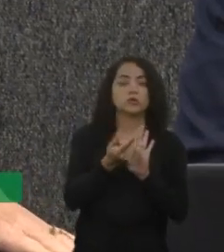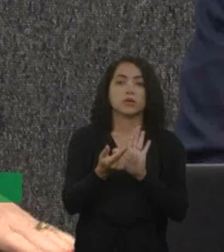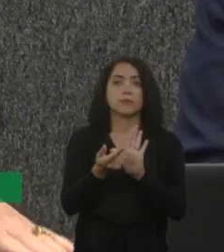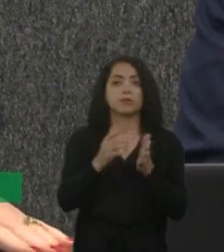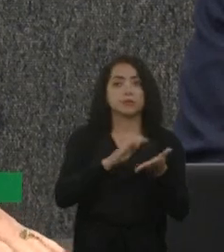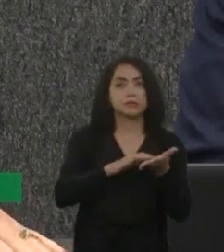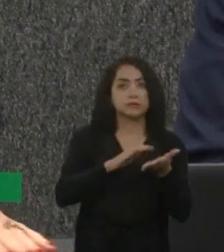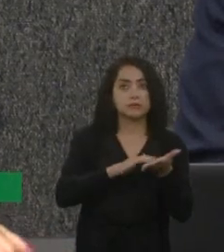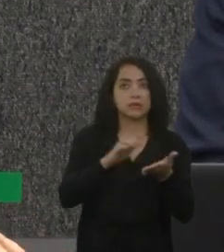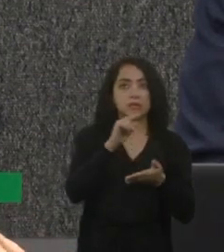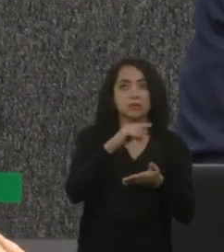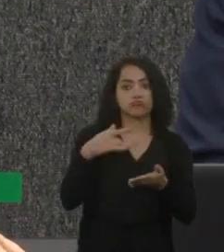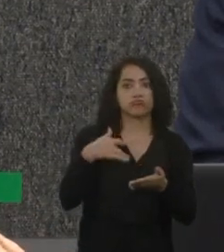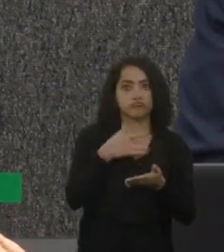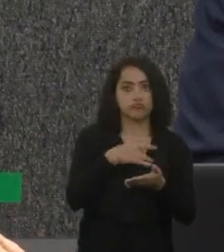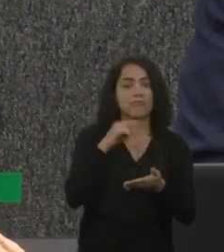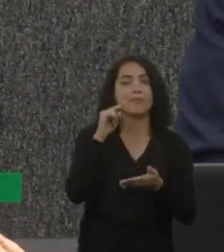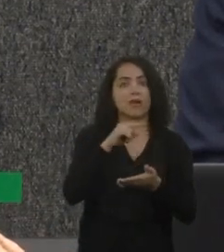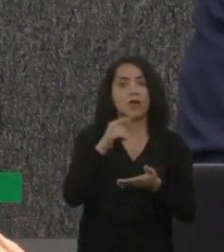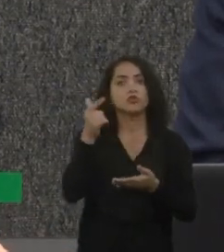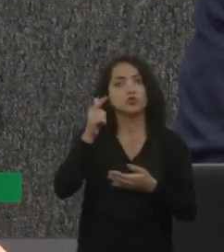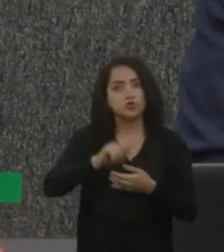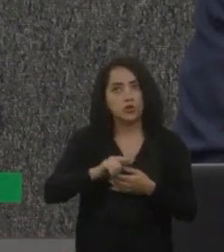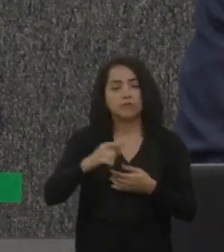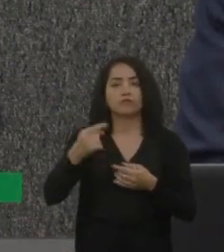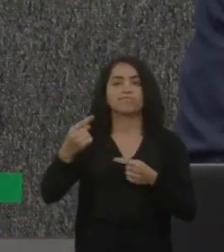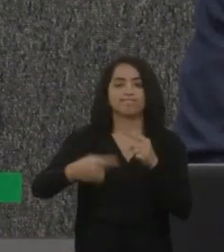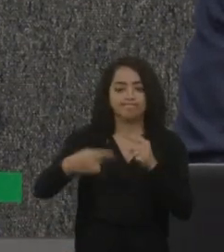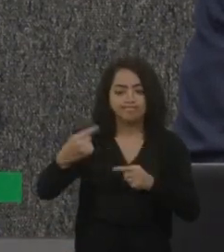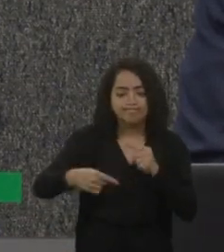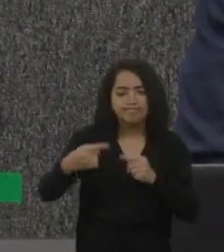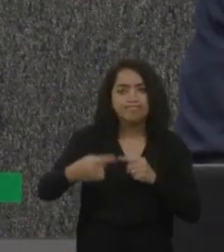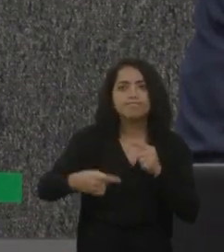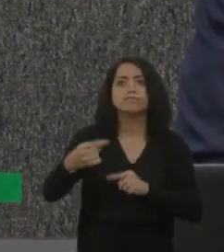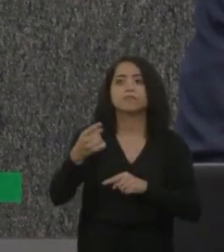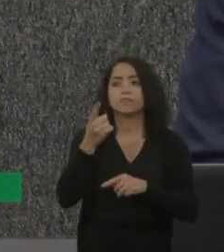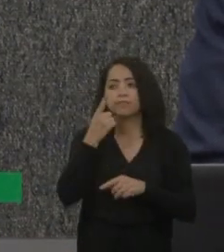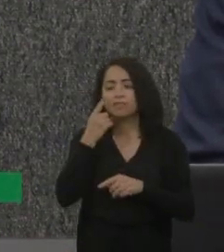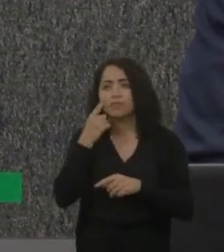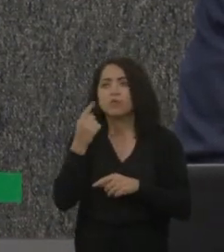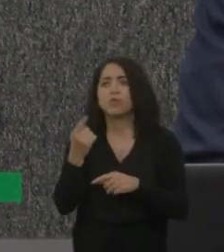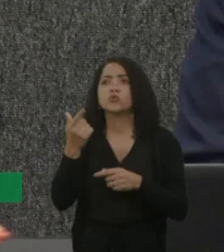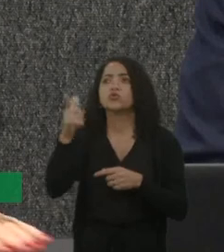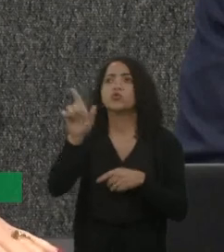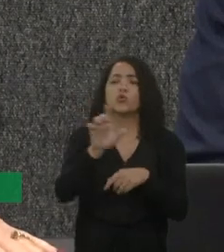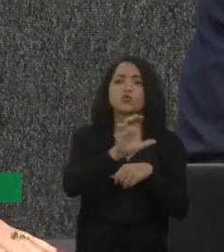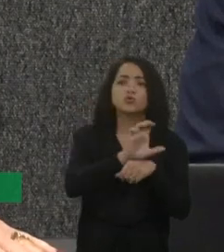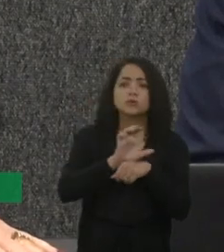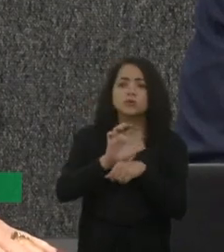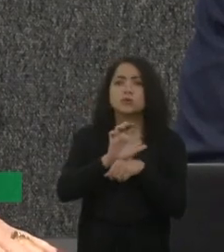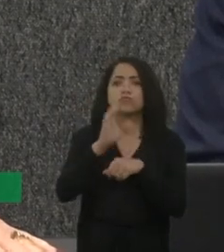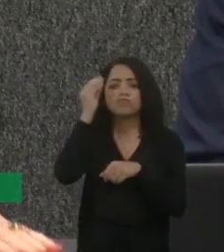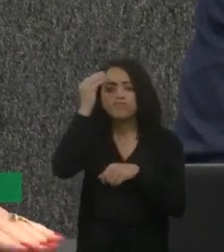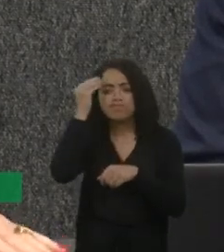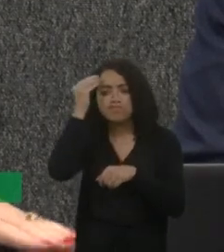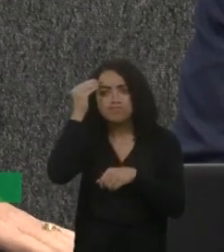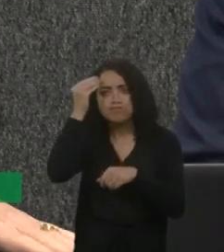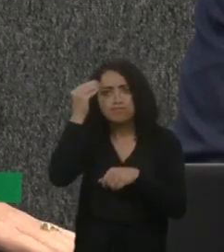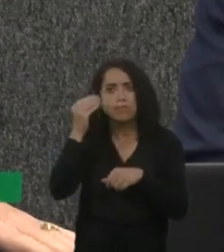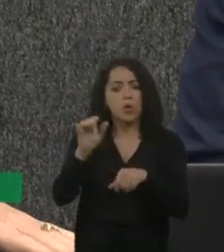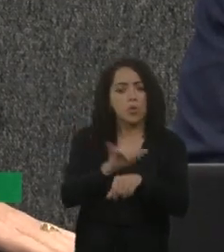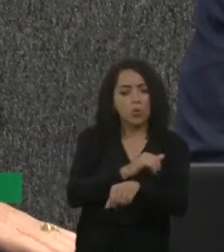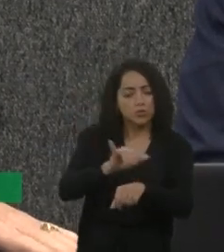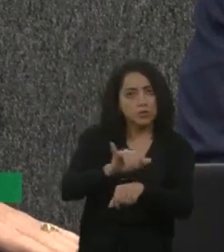lá nós vamos discutir de novo, verificar as experiências dos outros estados e buscar uma alternativa para a